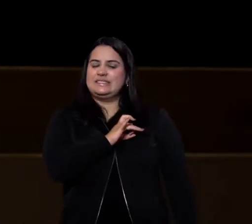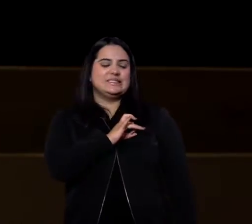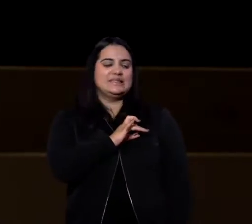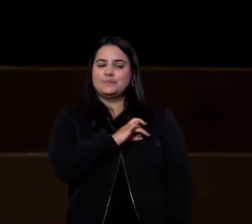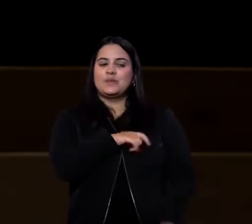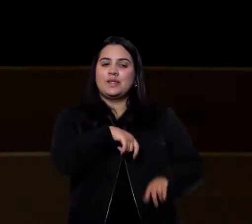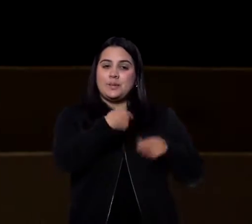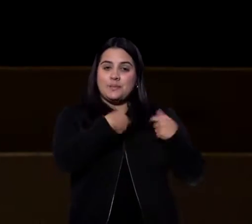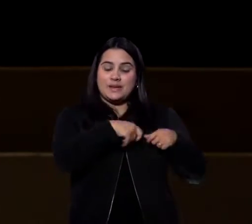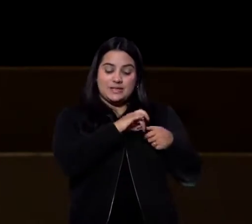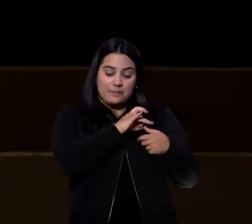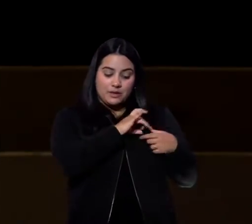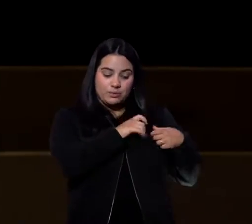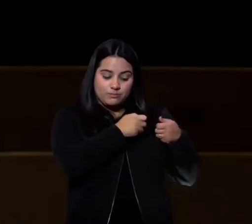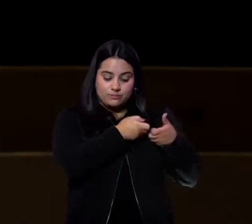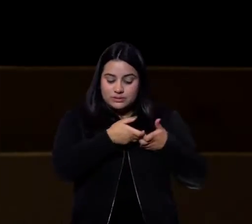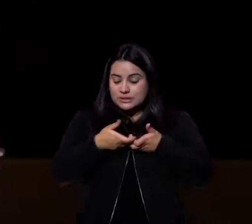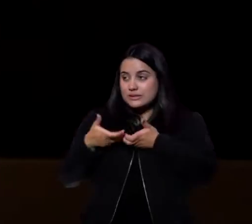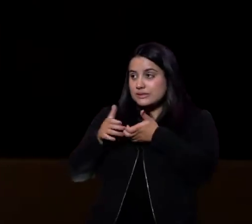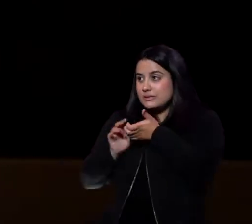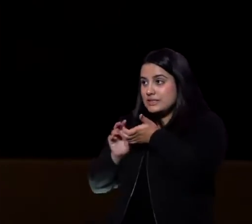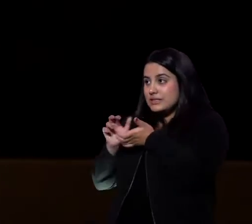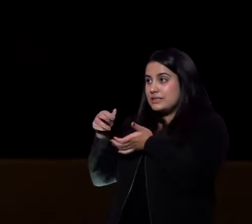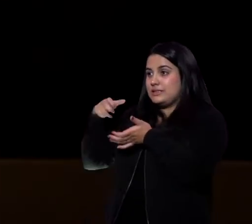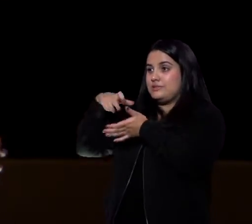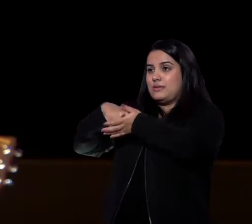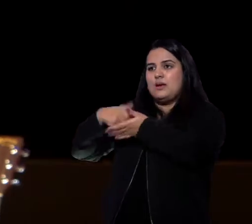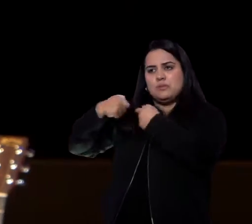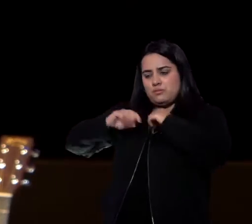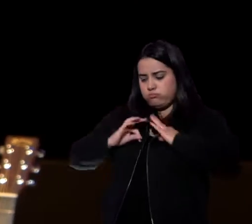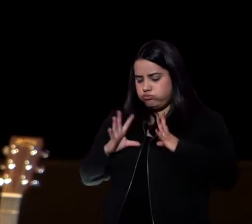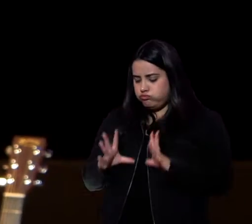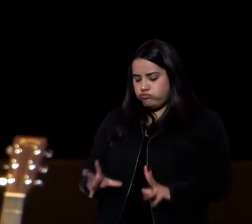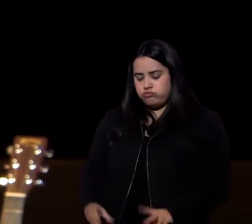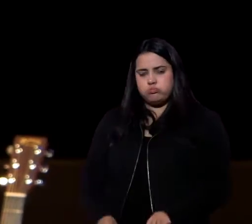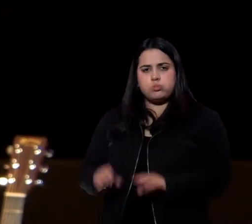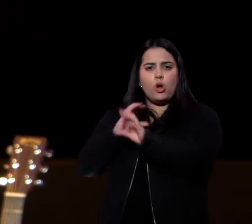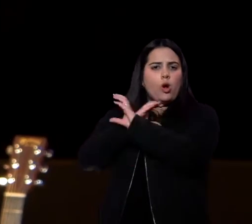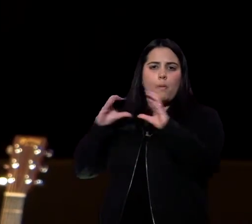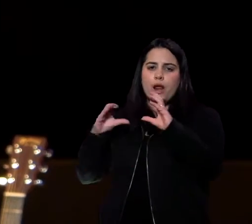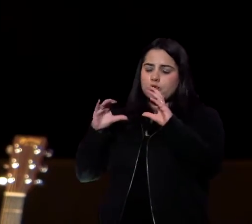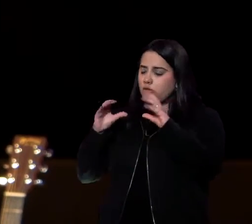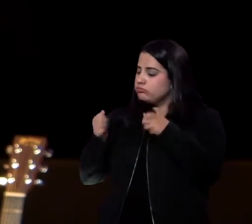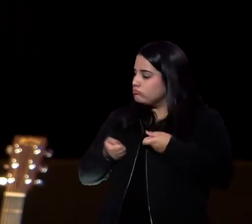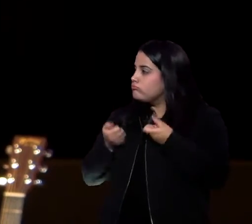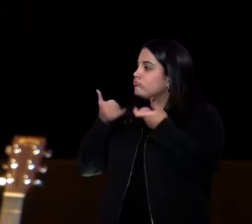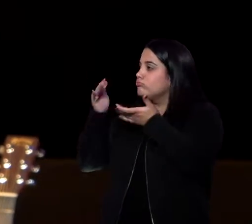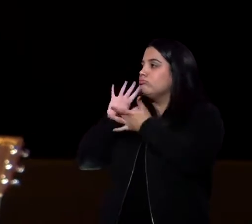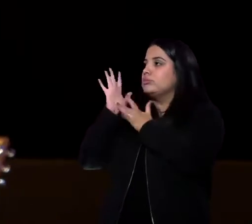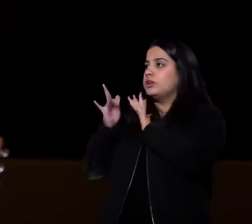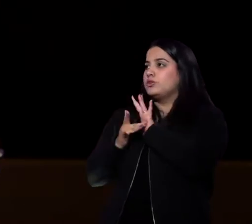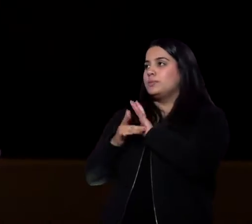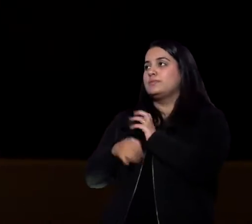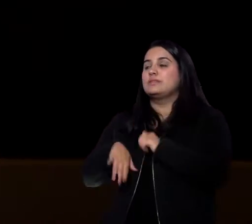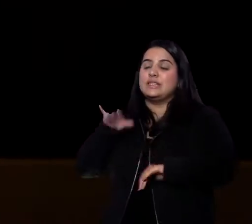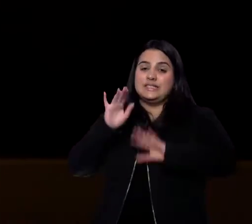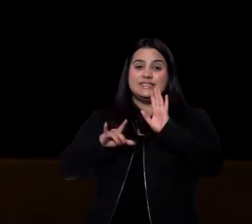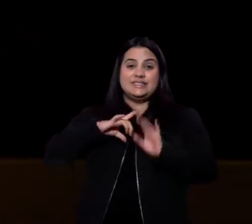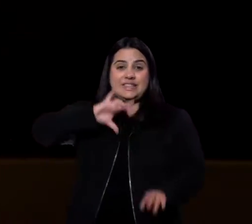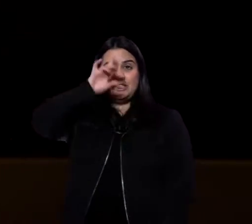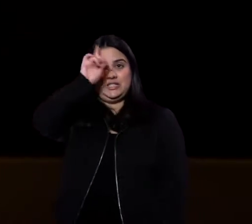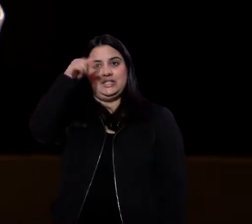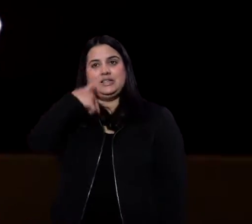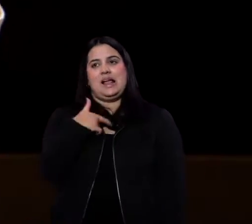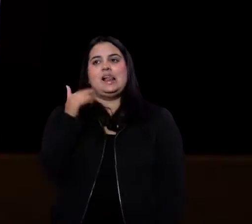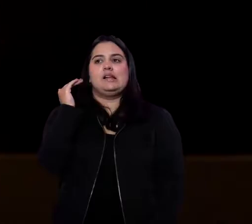os nossos medos de lado e se entregar completamente para Jesus. Tem muitos dias que eu falho nisso, sem